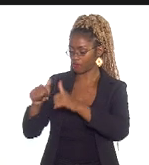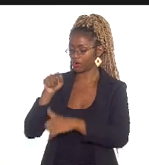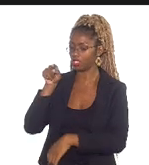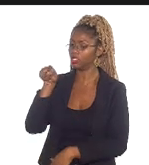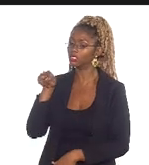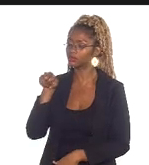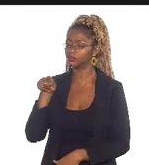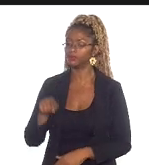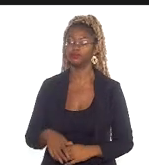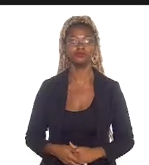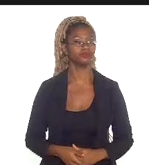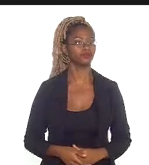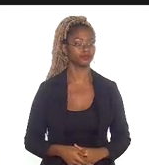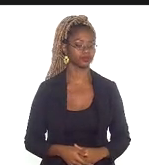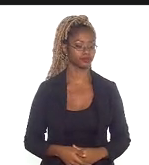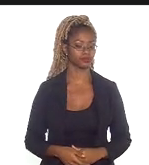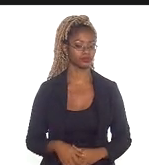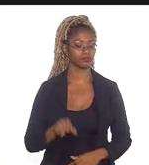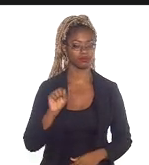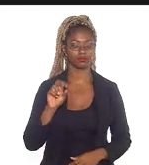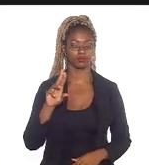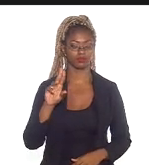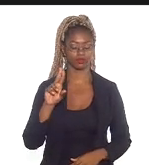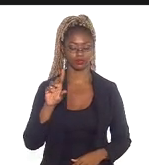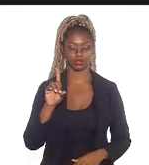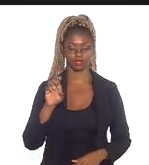que o Sudeste fica com